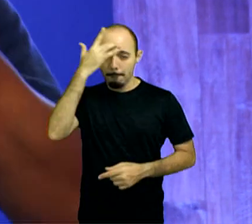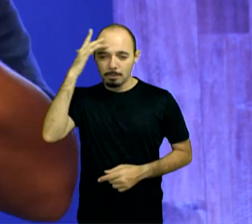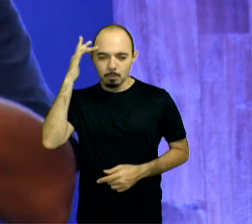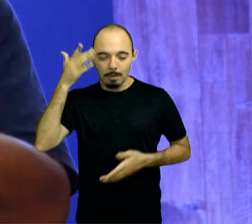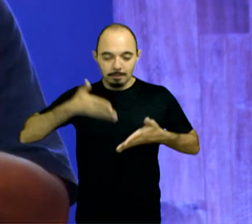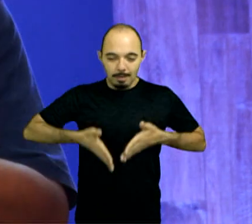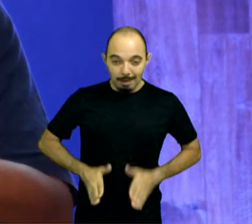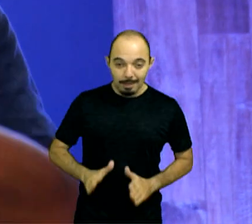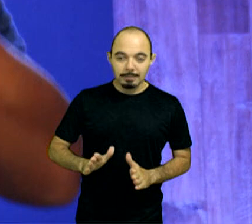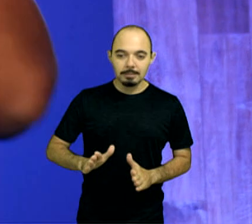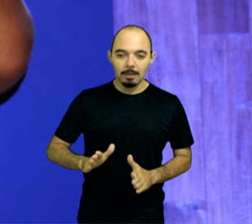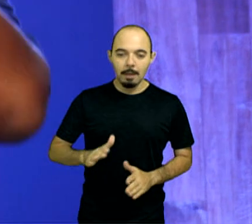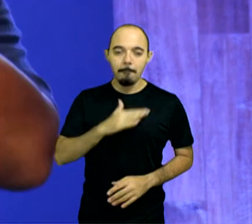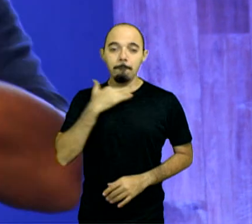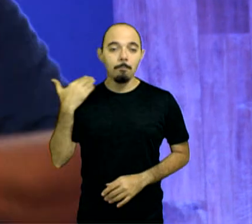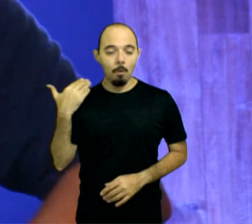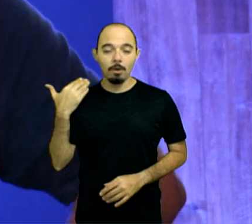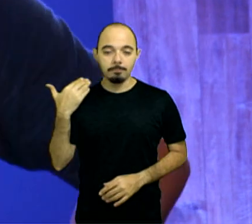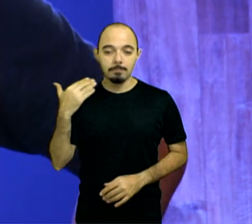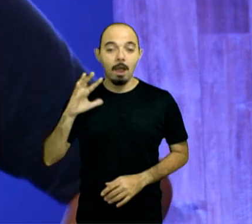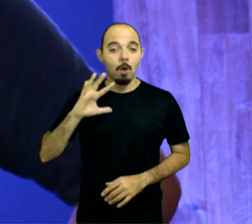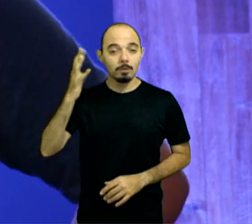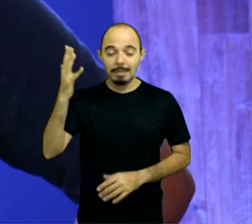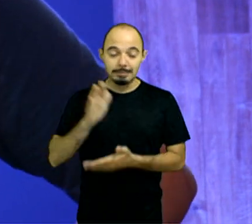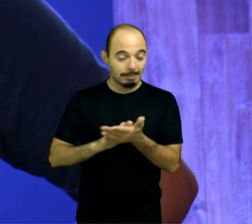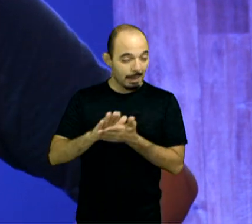O meu vazou sangue, e foi que deu o AVC.